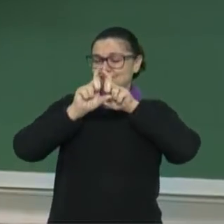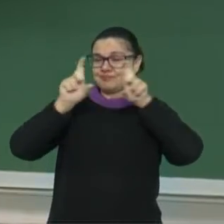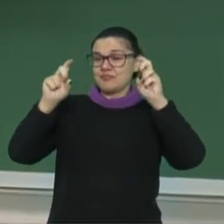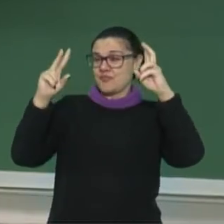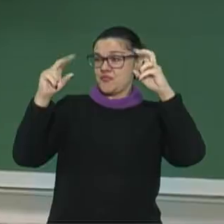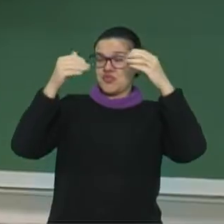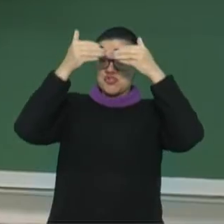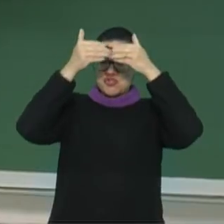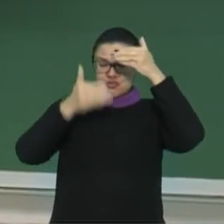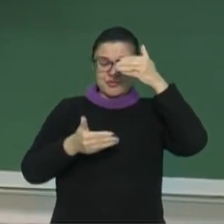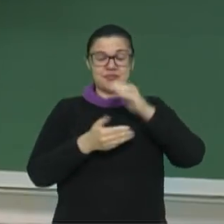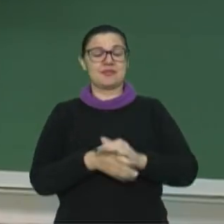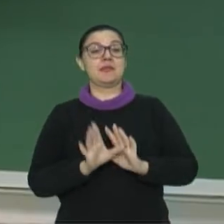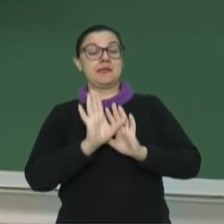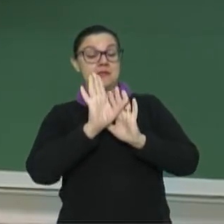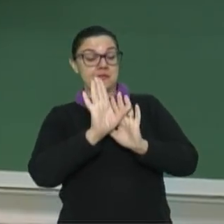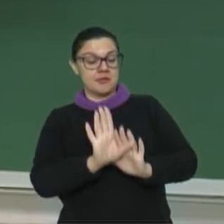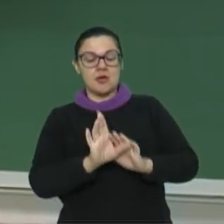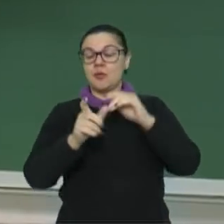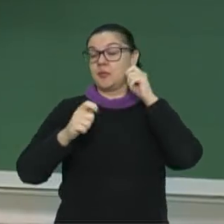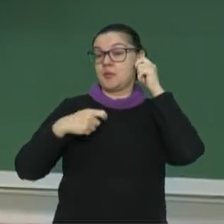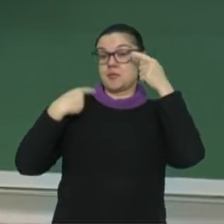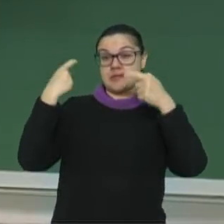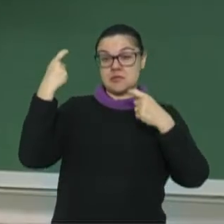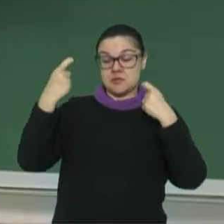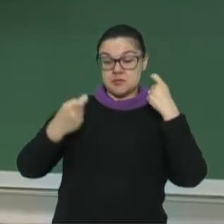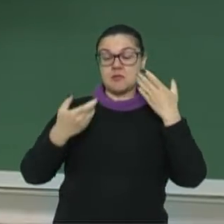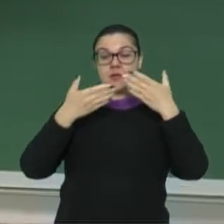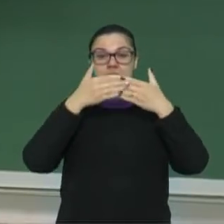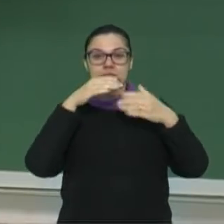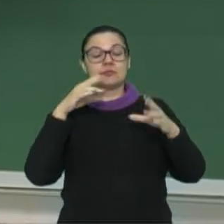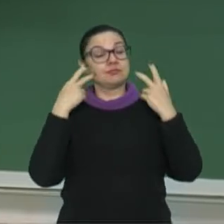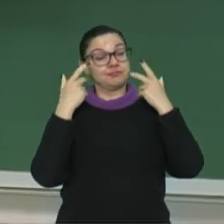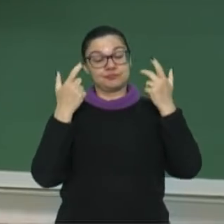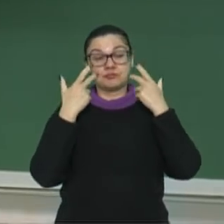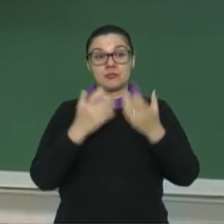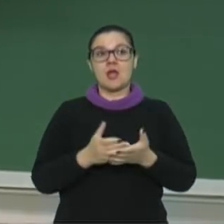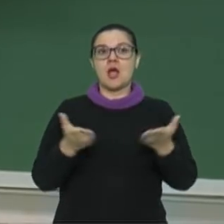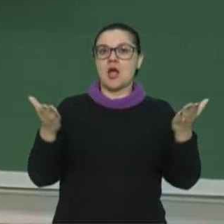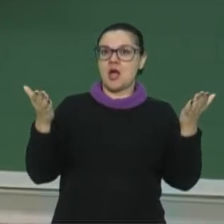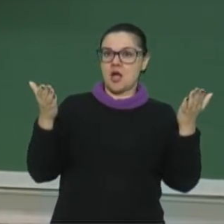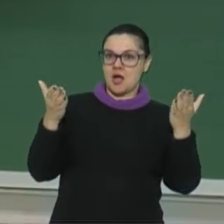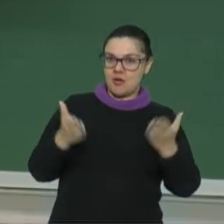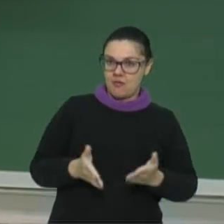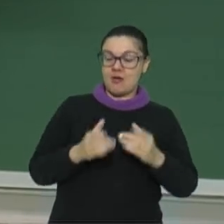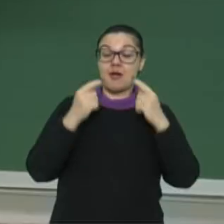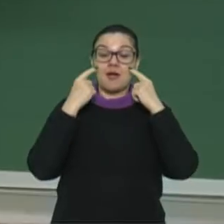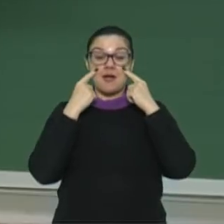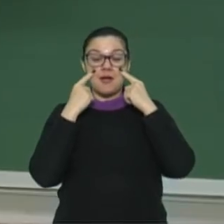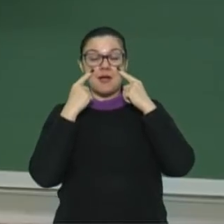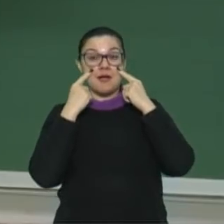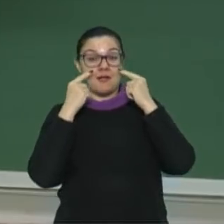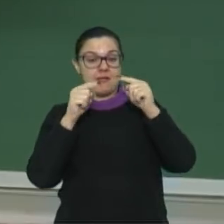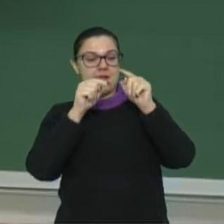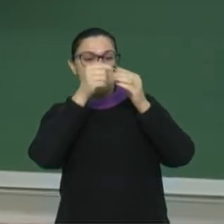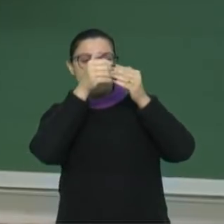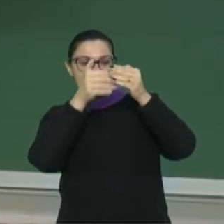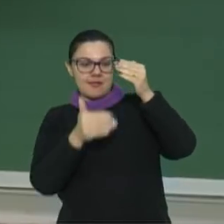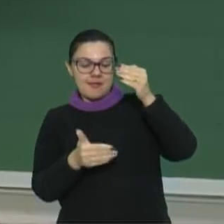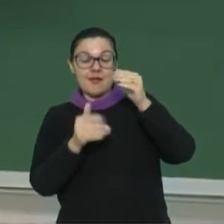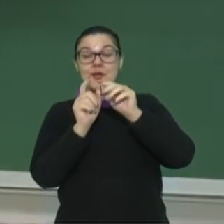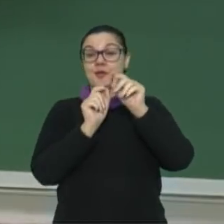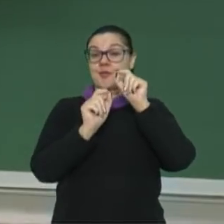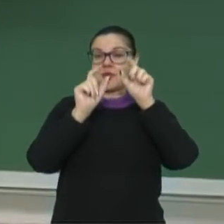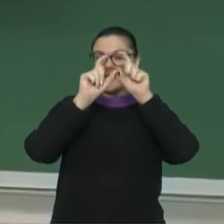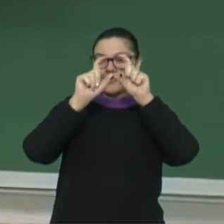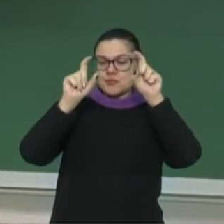de modo geral. Então, necessariamente, aí é já algo meio comum. O que está chamando a atenção aqui, dentro da reportagem, no